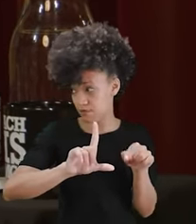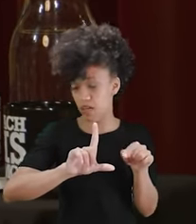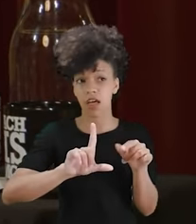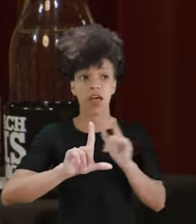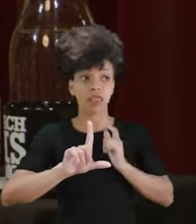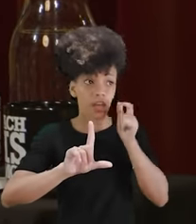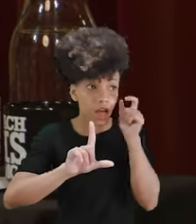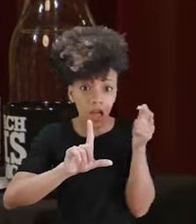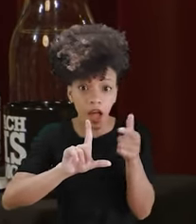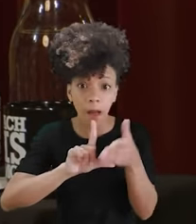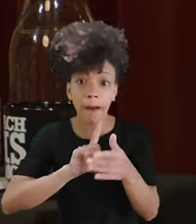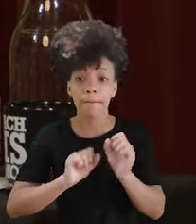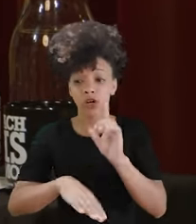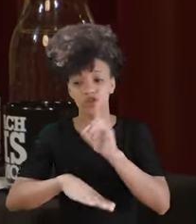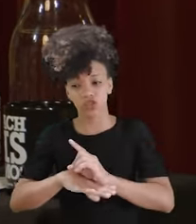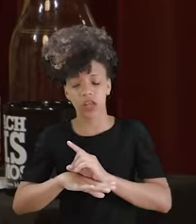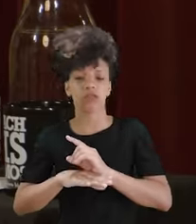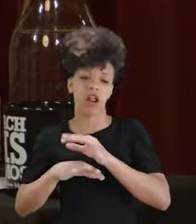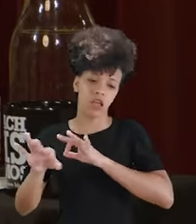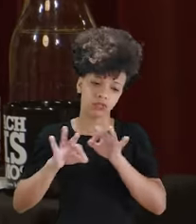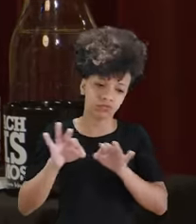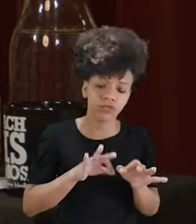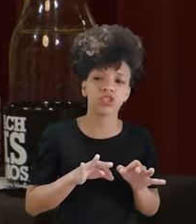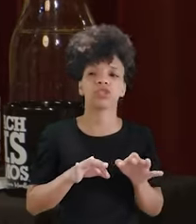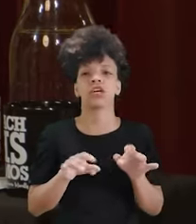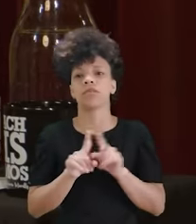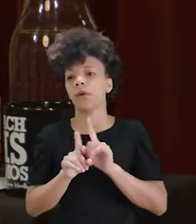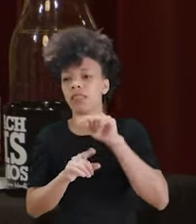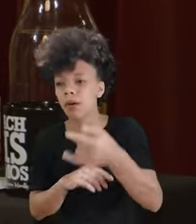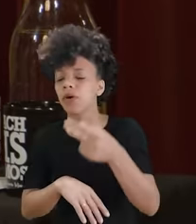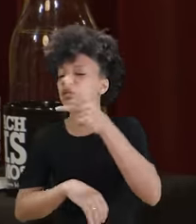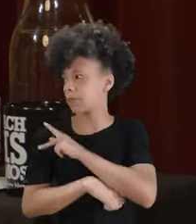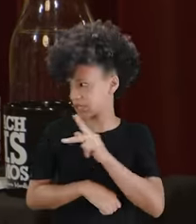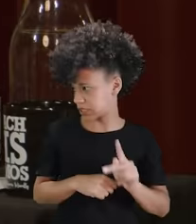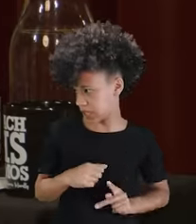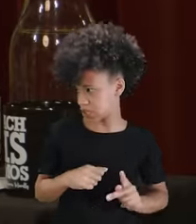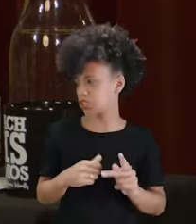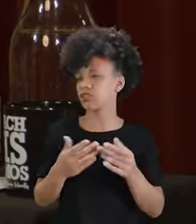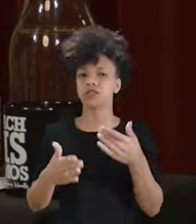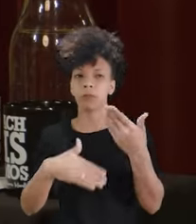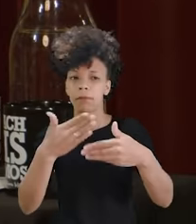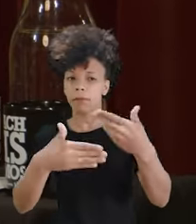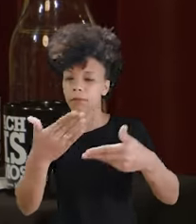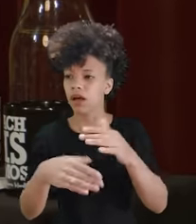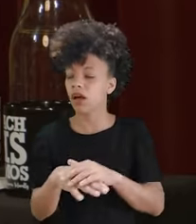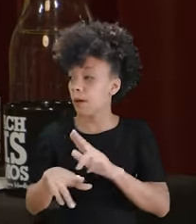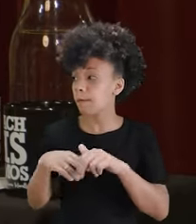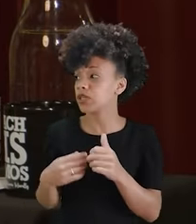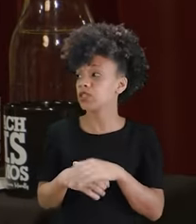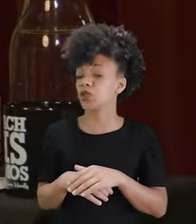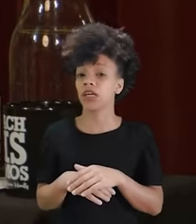se eu for lá na RedeTV deu audiência então você pode usar uma diretora artística de leitura crítica acabou-se a presidente do negócio né Então você chegou